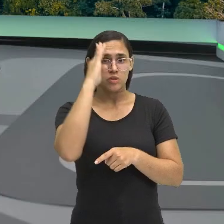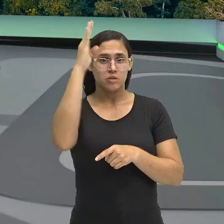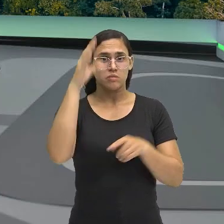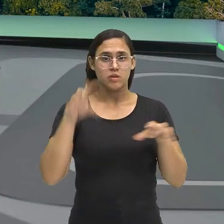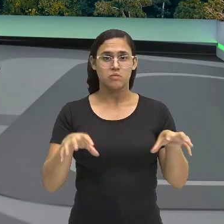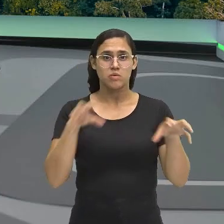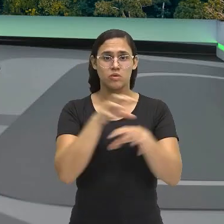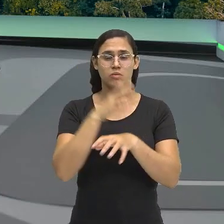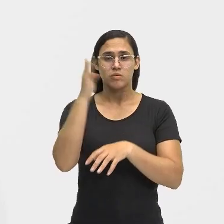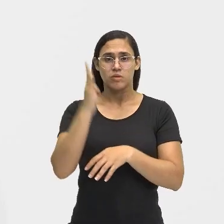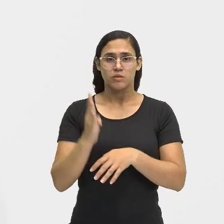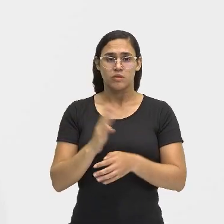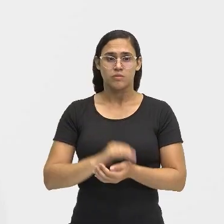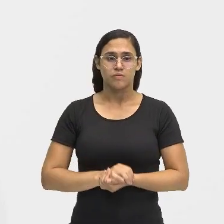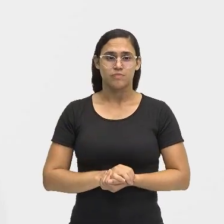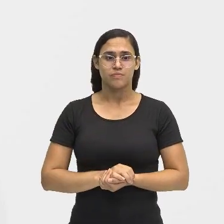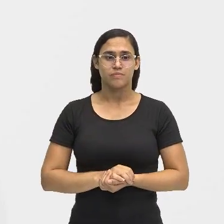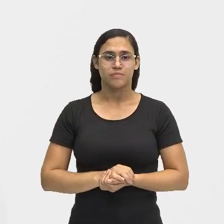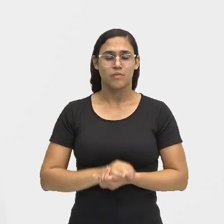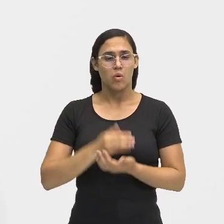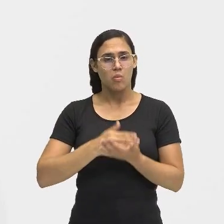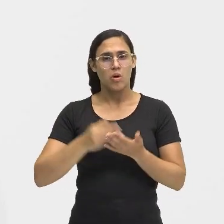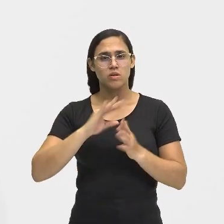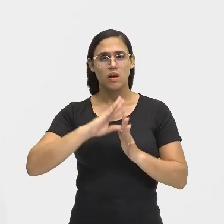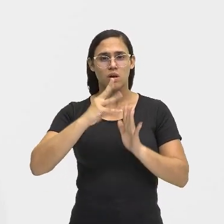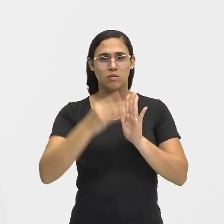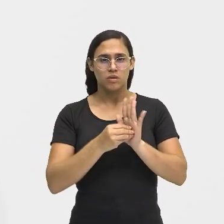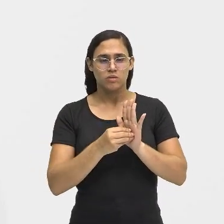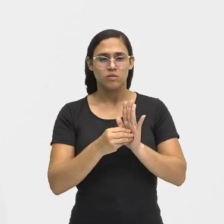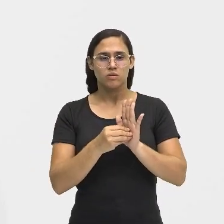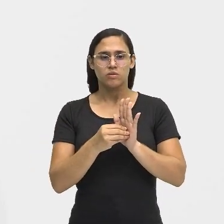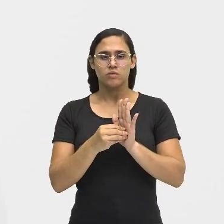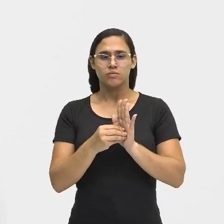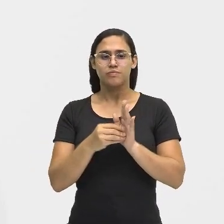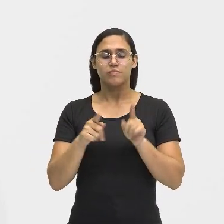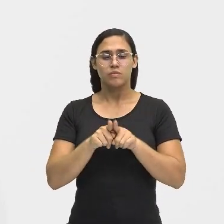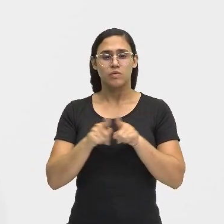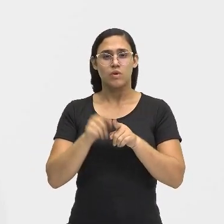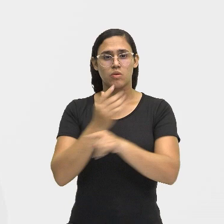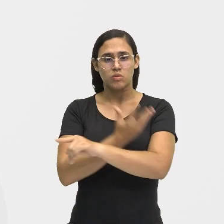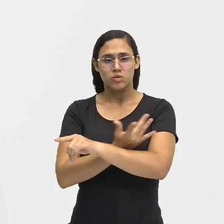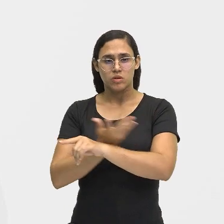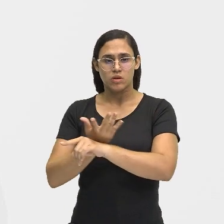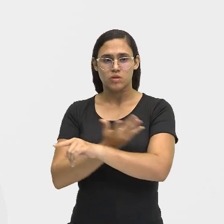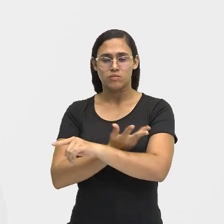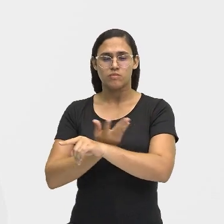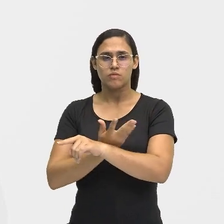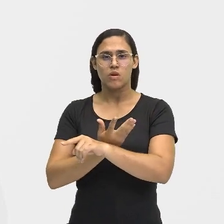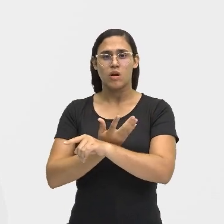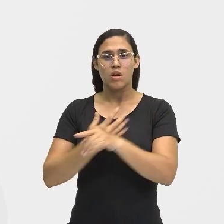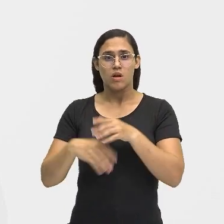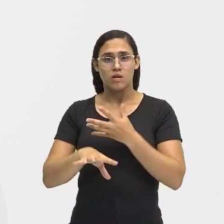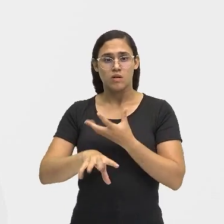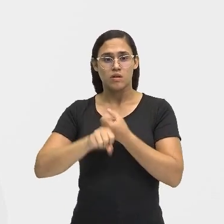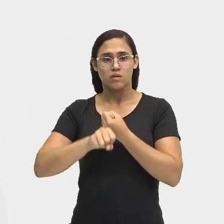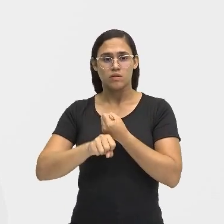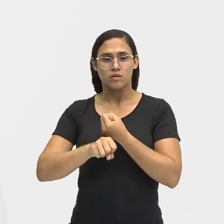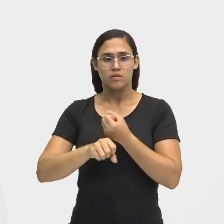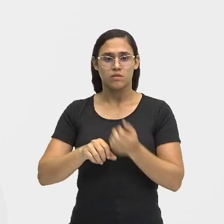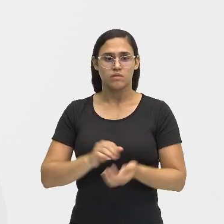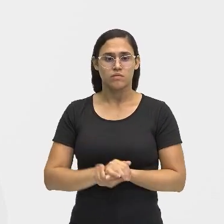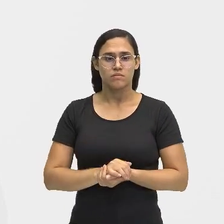biomas brasileiros. Então, a gente começa aí com a Amazônia, temos o Cerrado, temos a